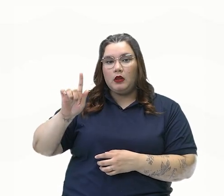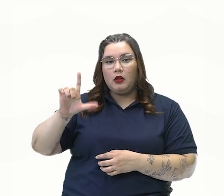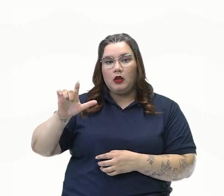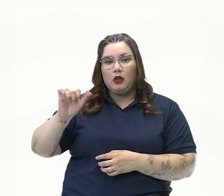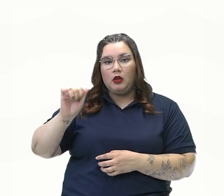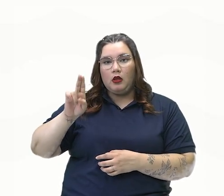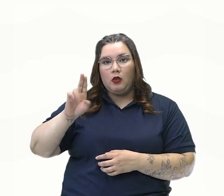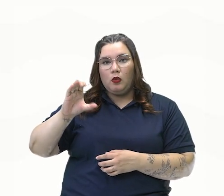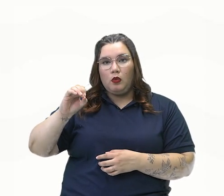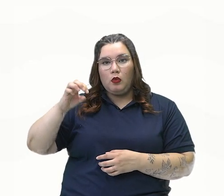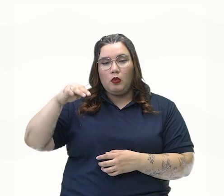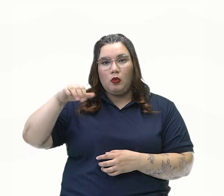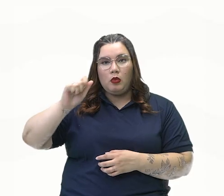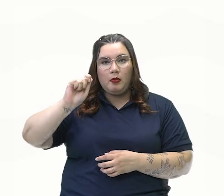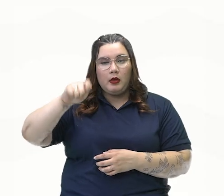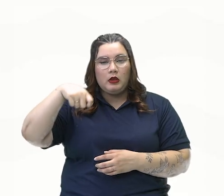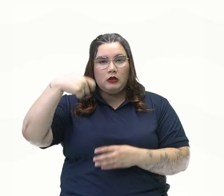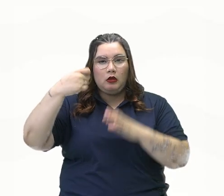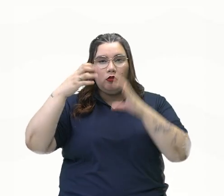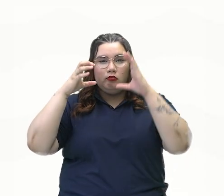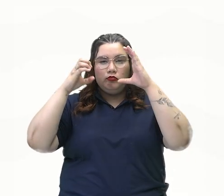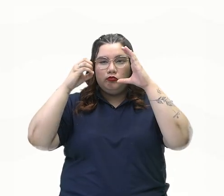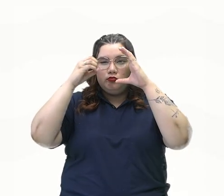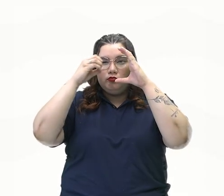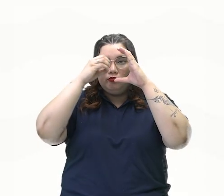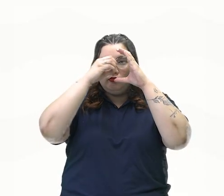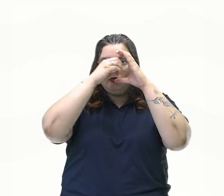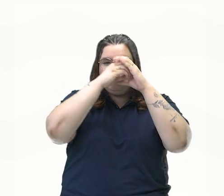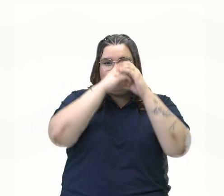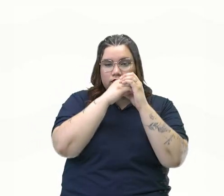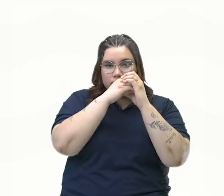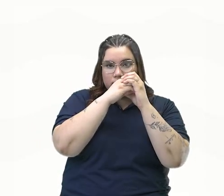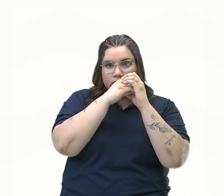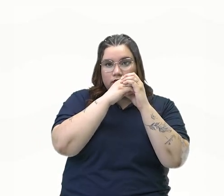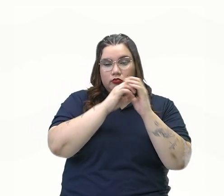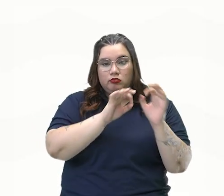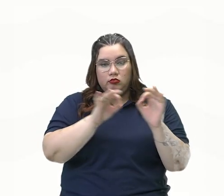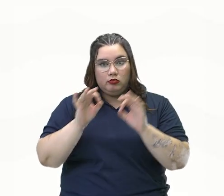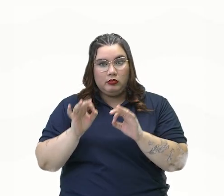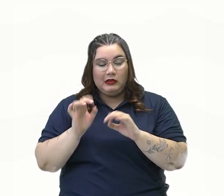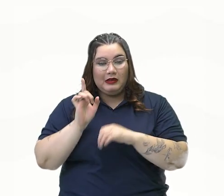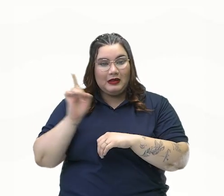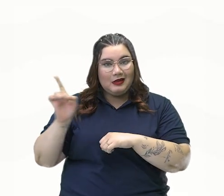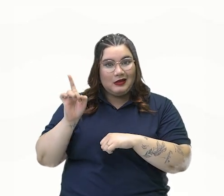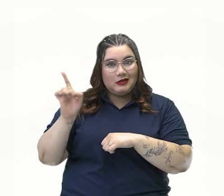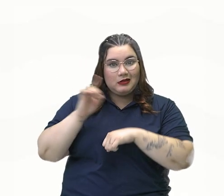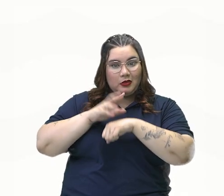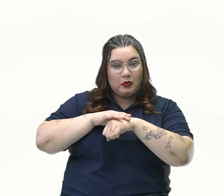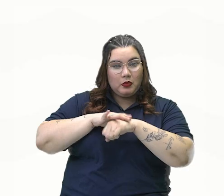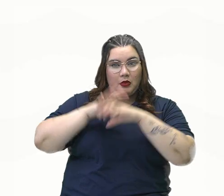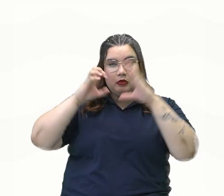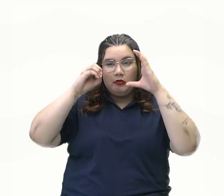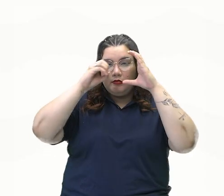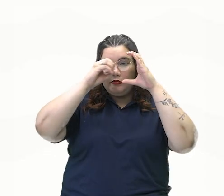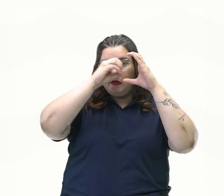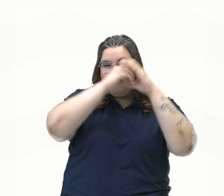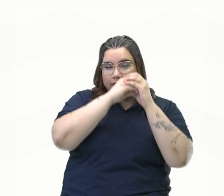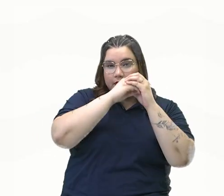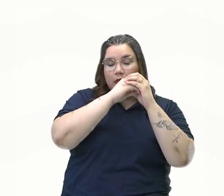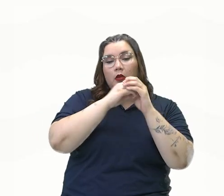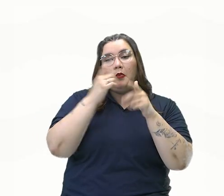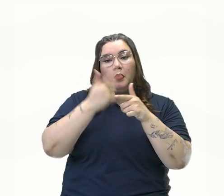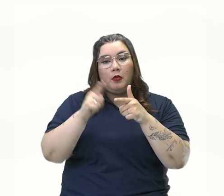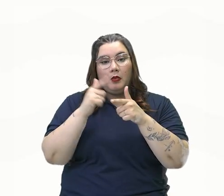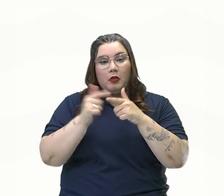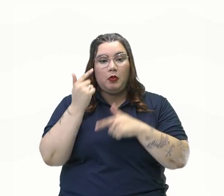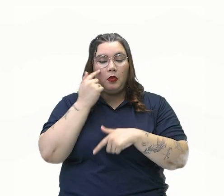glaucoma. Glaucoma é uma doença que acomete os olhos e